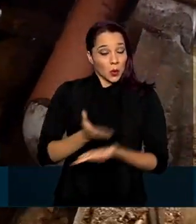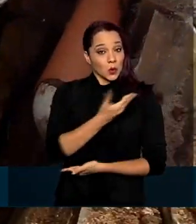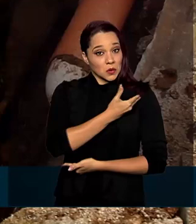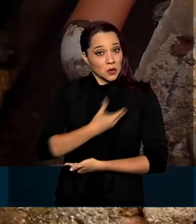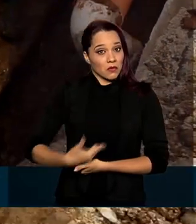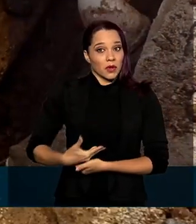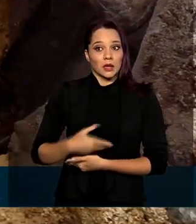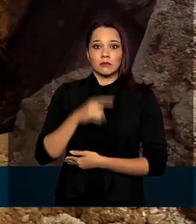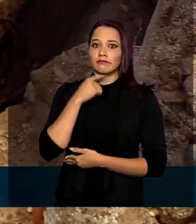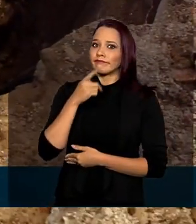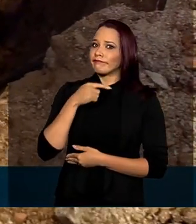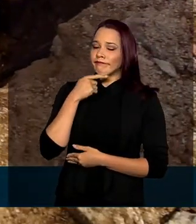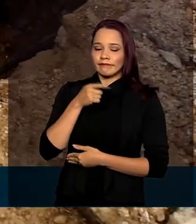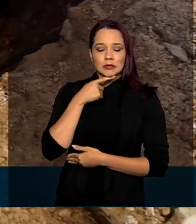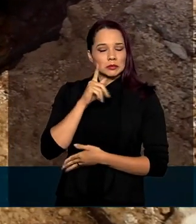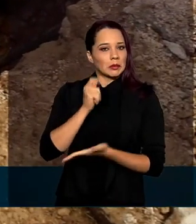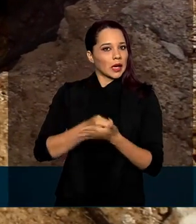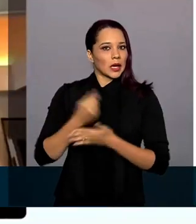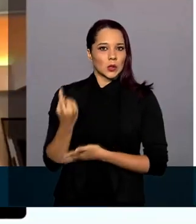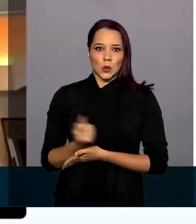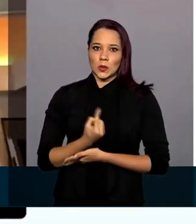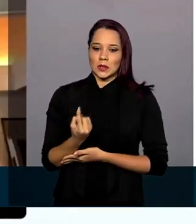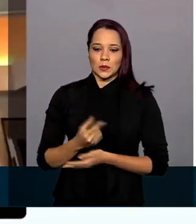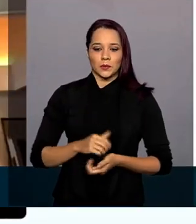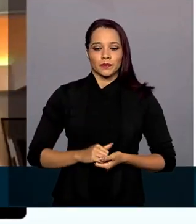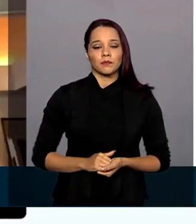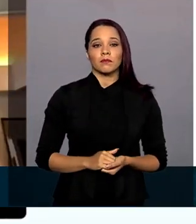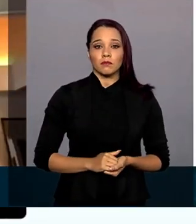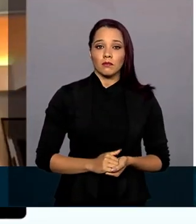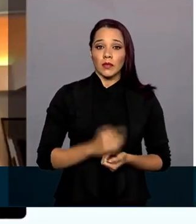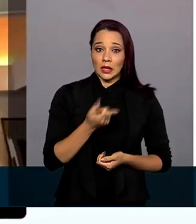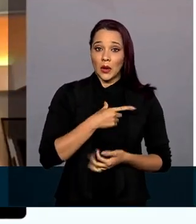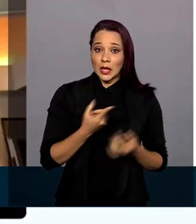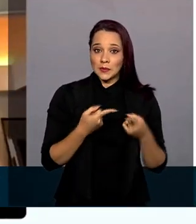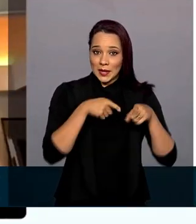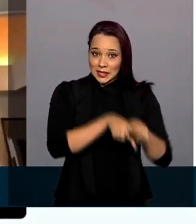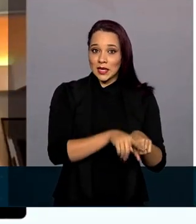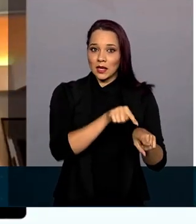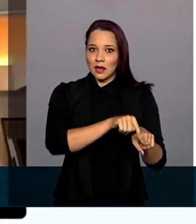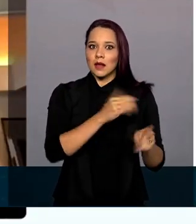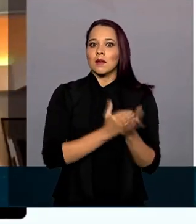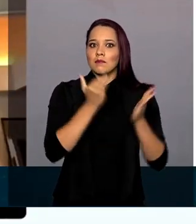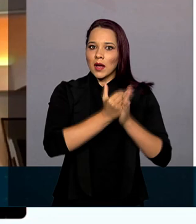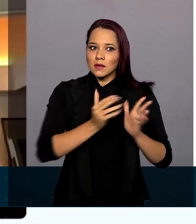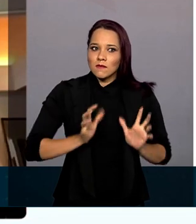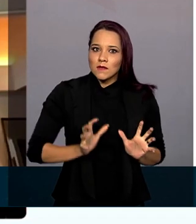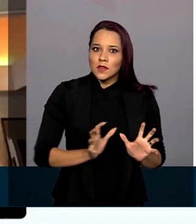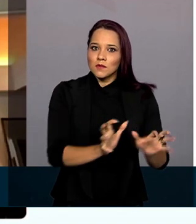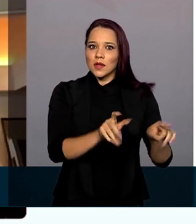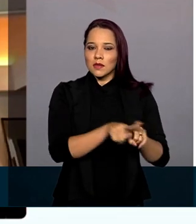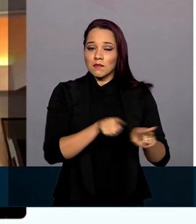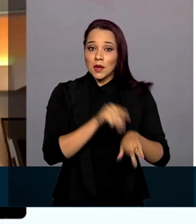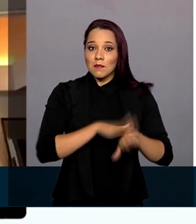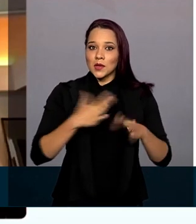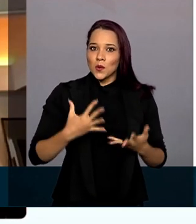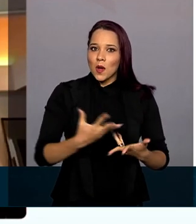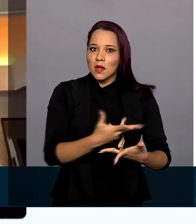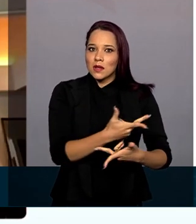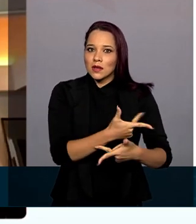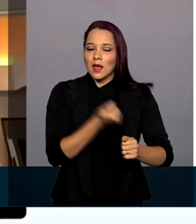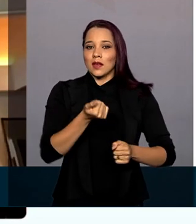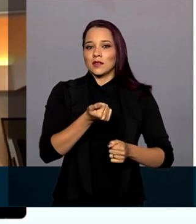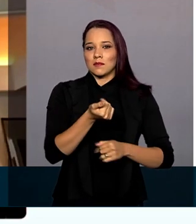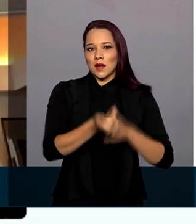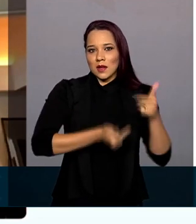governo não consegue bancar sozinho. Apostar nas parcerias é apostar em mais investimento e apostar também na qualidade da prestação de